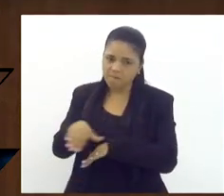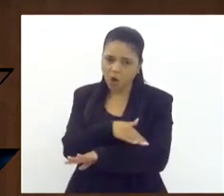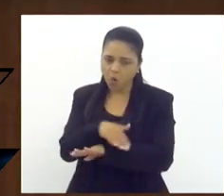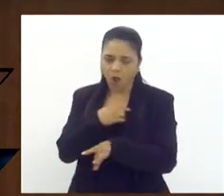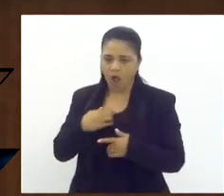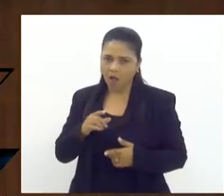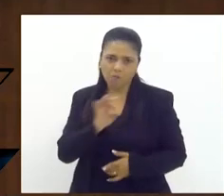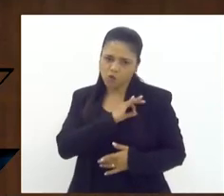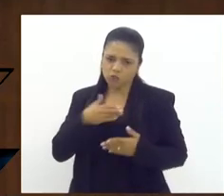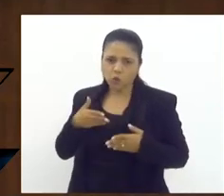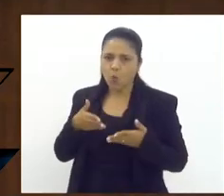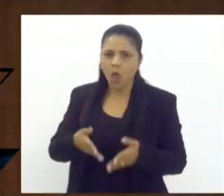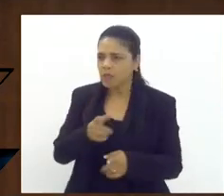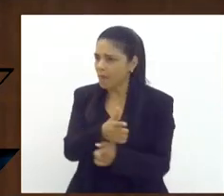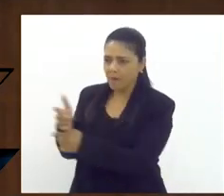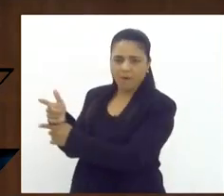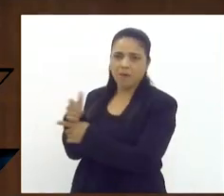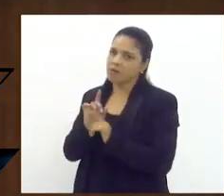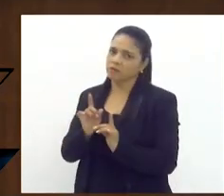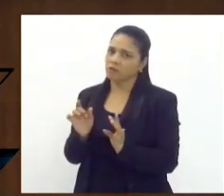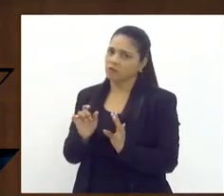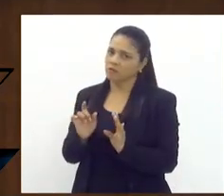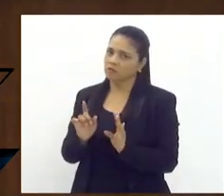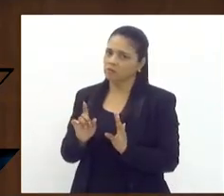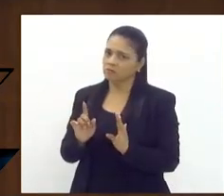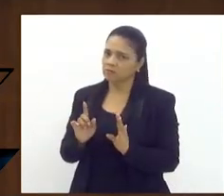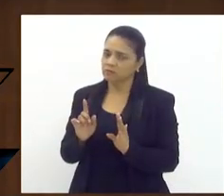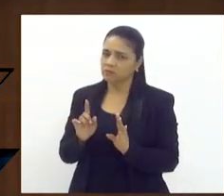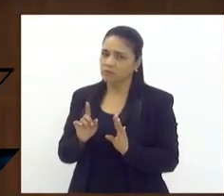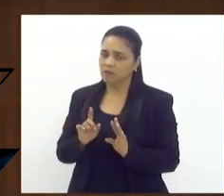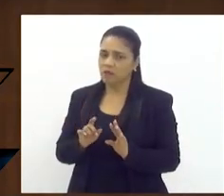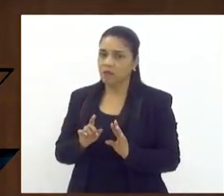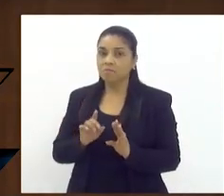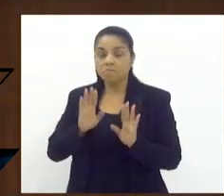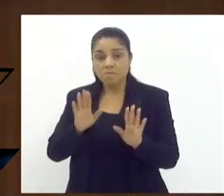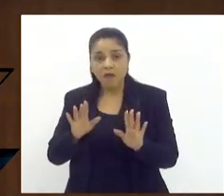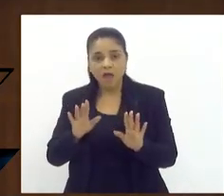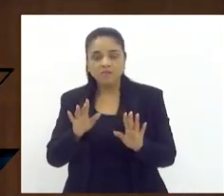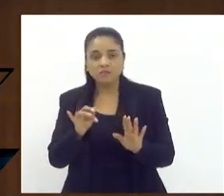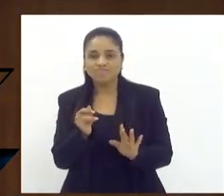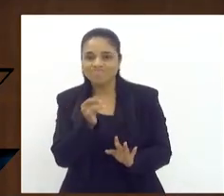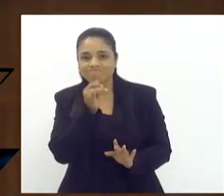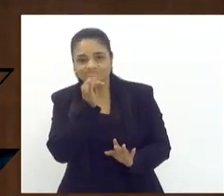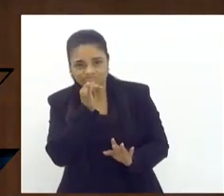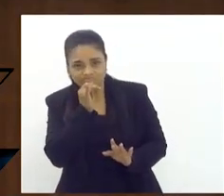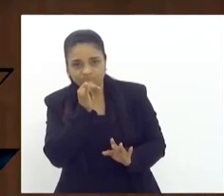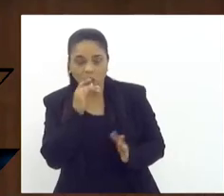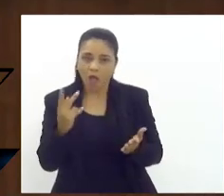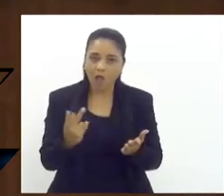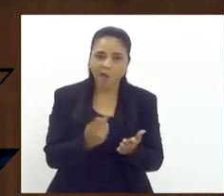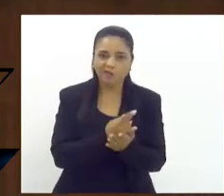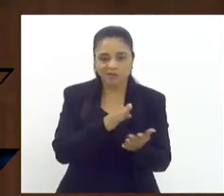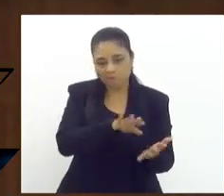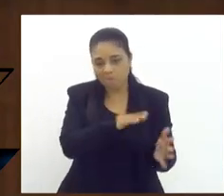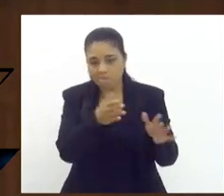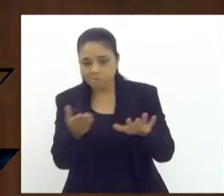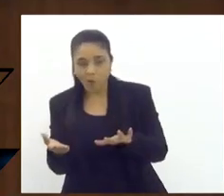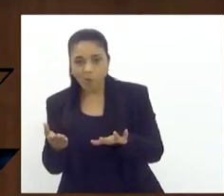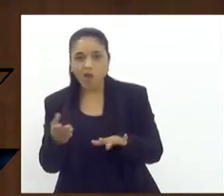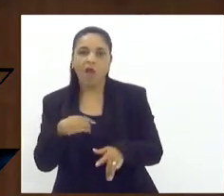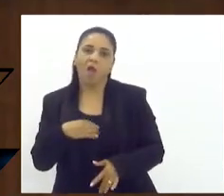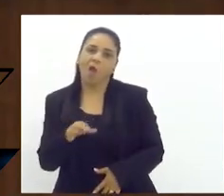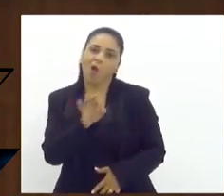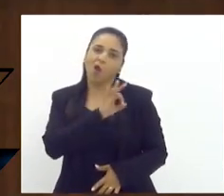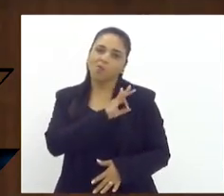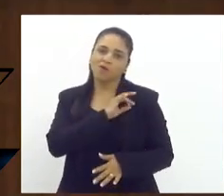nós não entramos desse jeito mas infelizmente quando acontece um acidente é o policial que é condenado